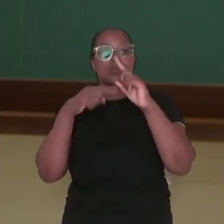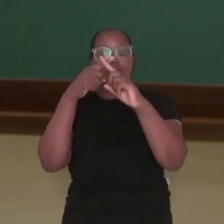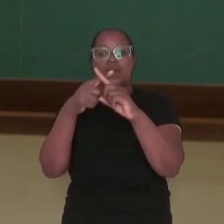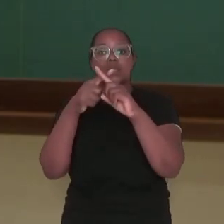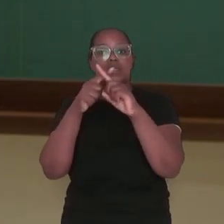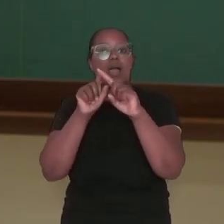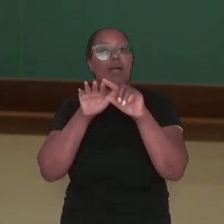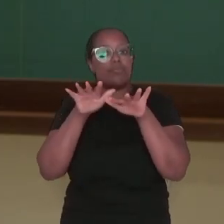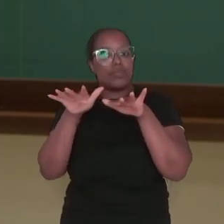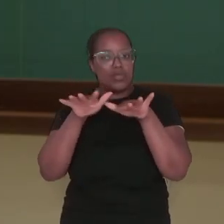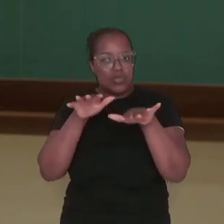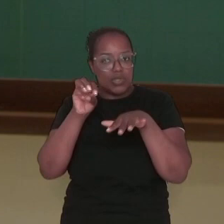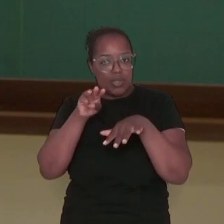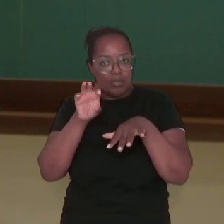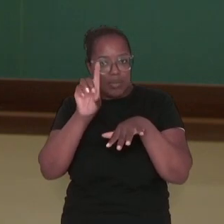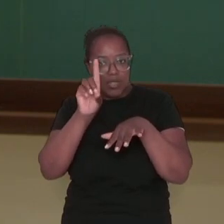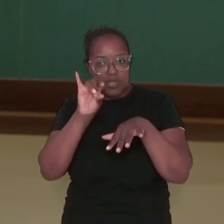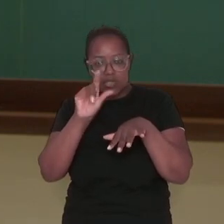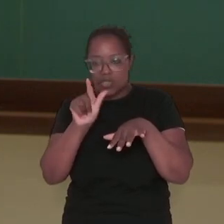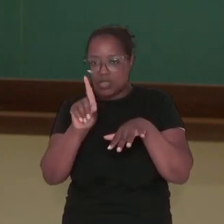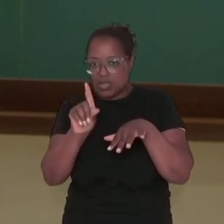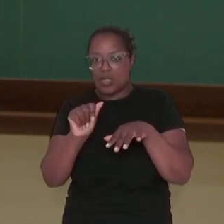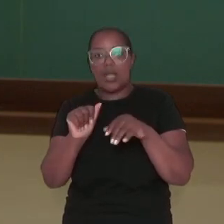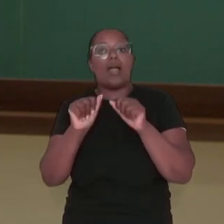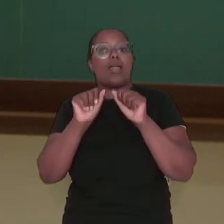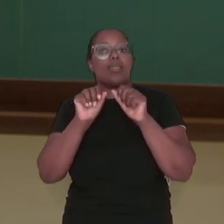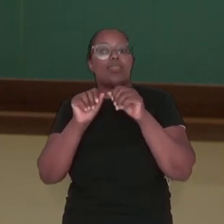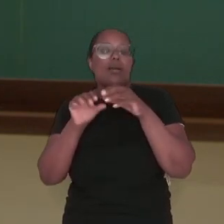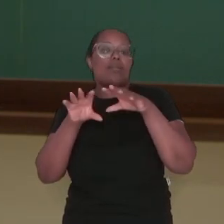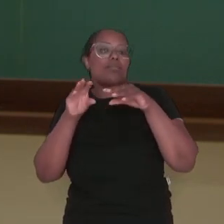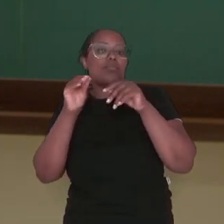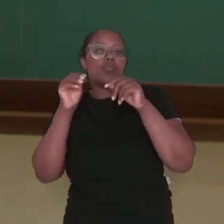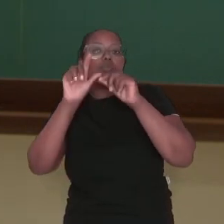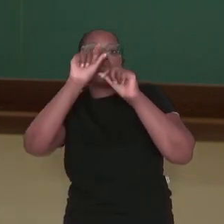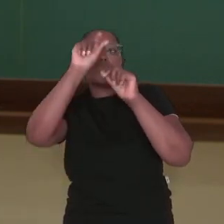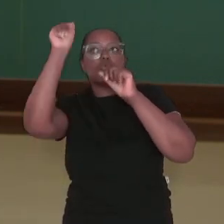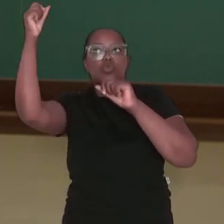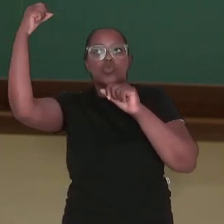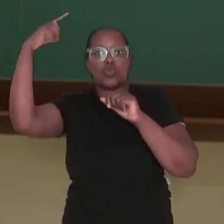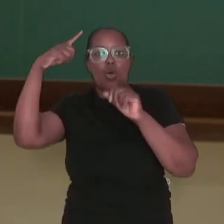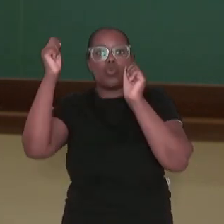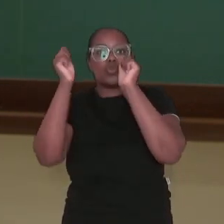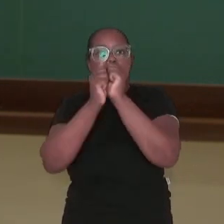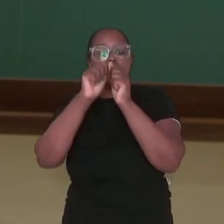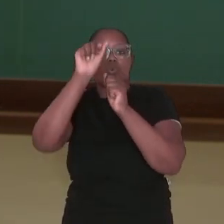medida da massa do Sol é maior que a medida da massa da Lua, ok?